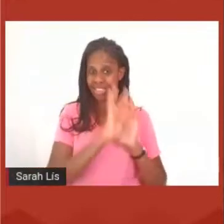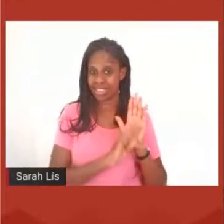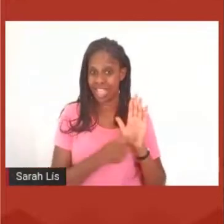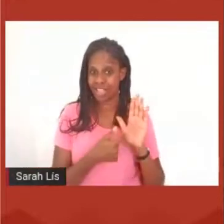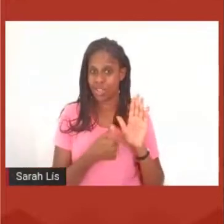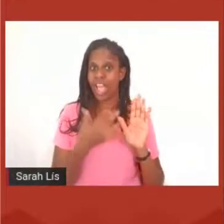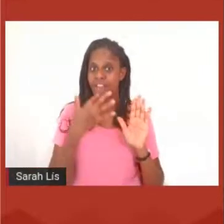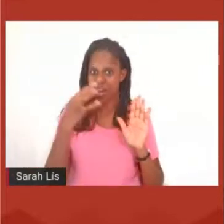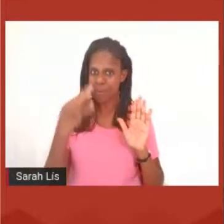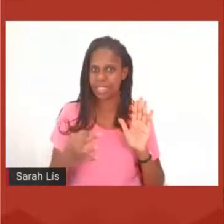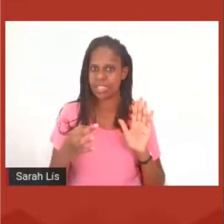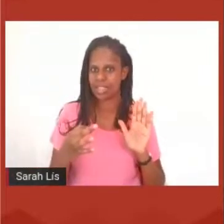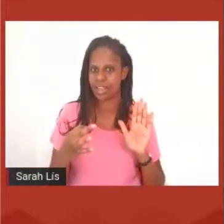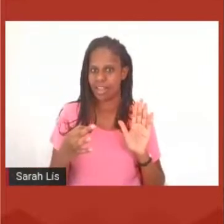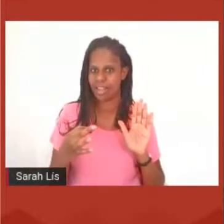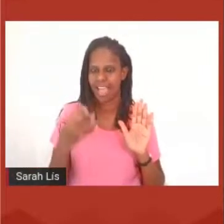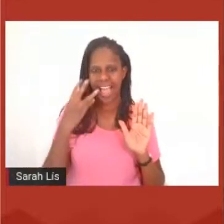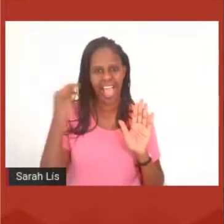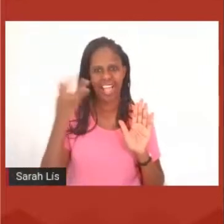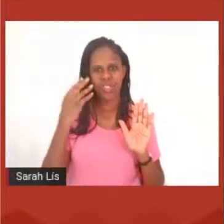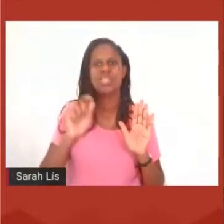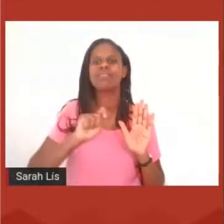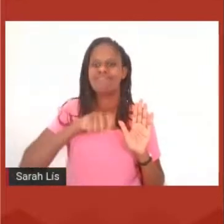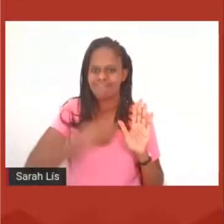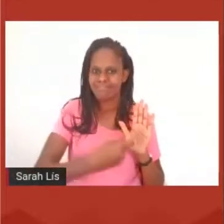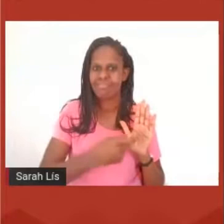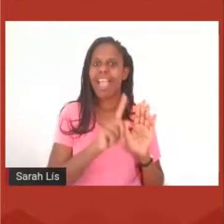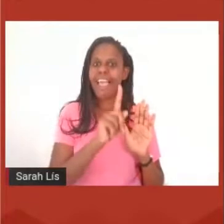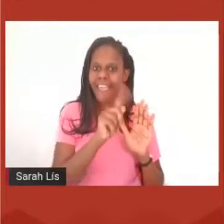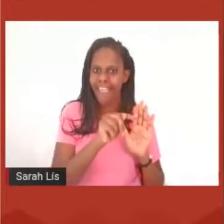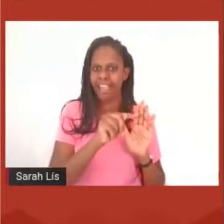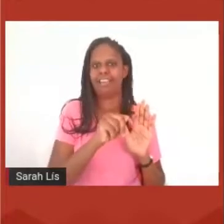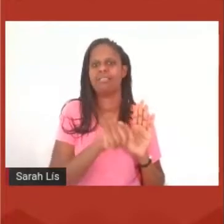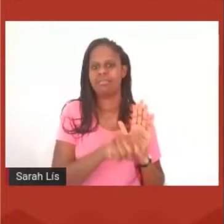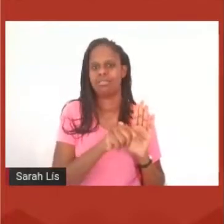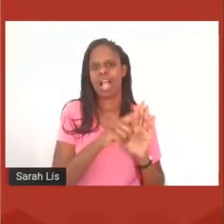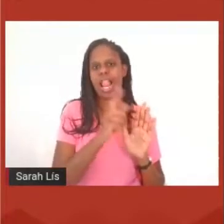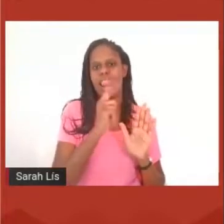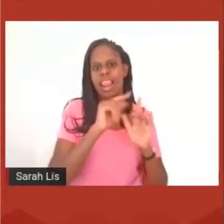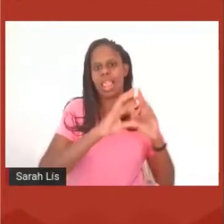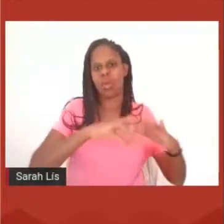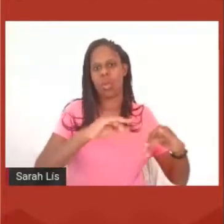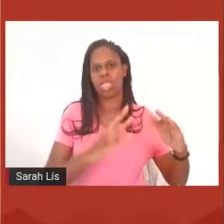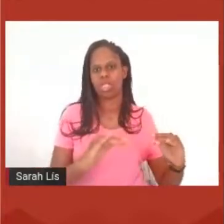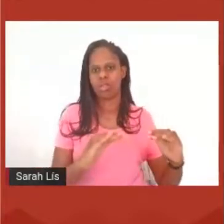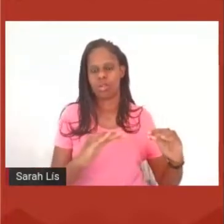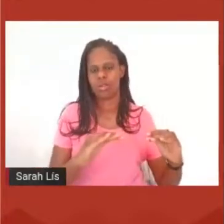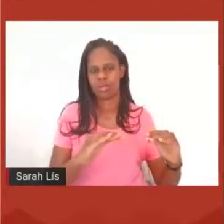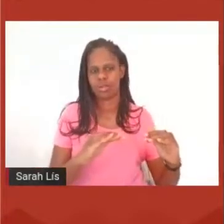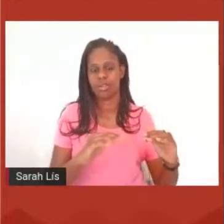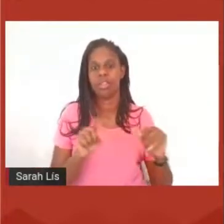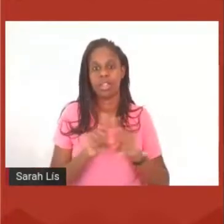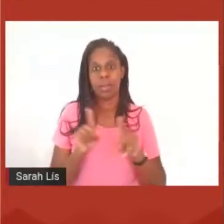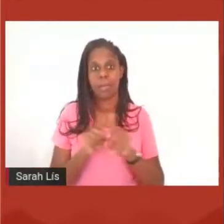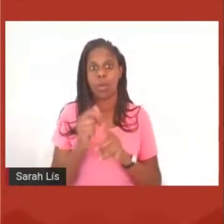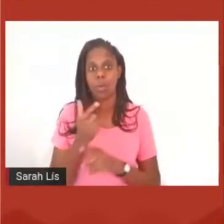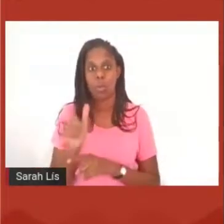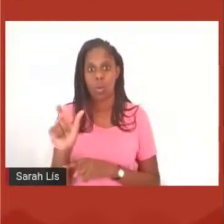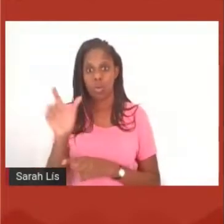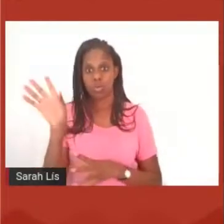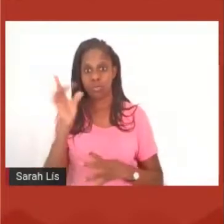os gatos são líquidos. E aí, no questionamento lá, né, ele está repetindo isso. Então, acho